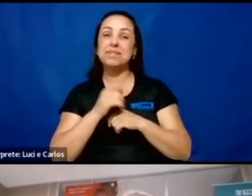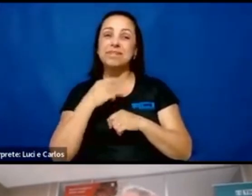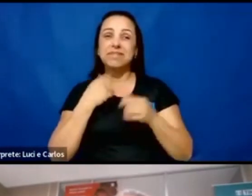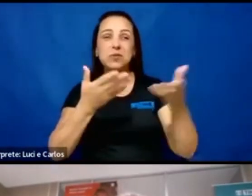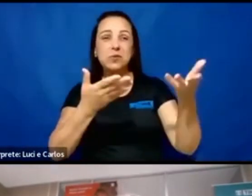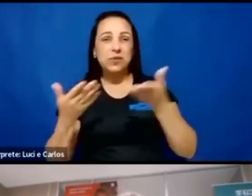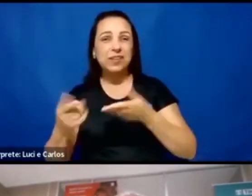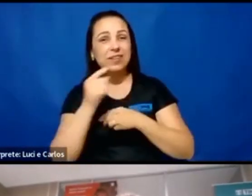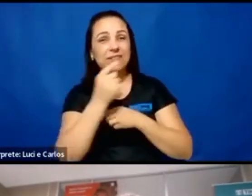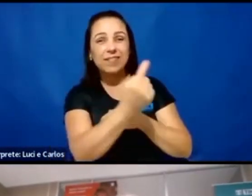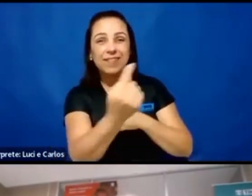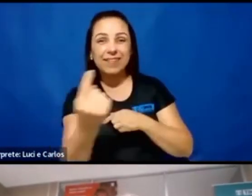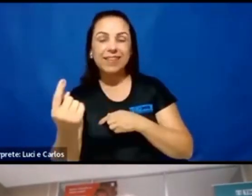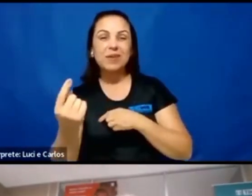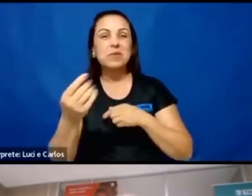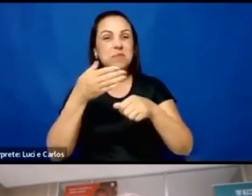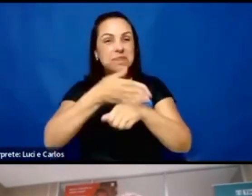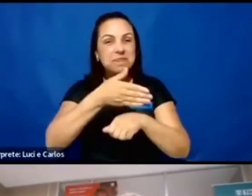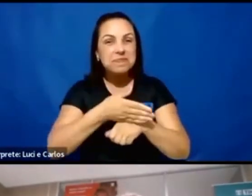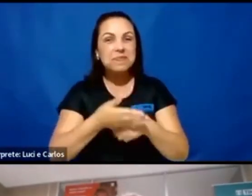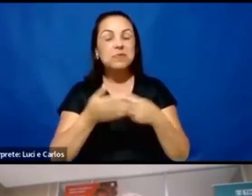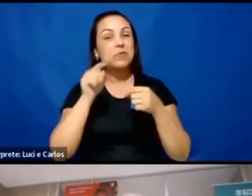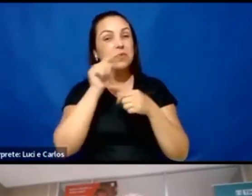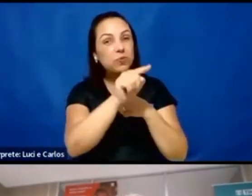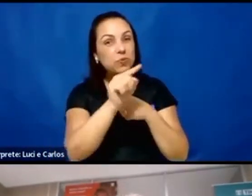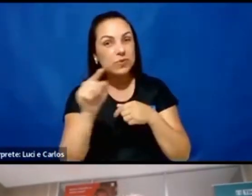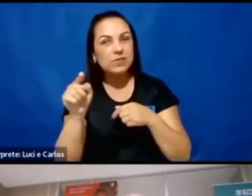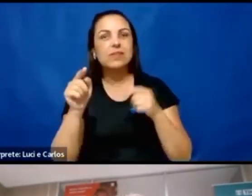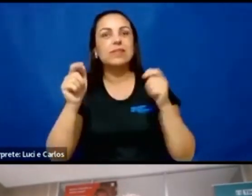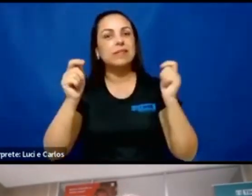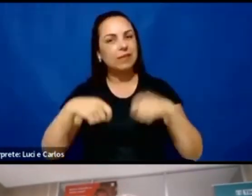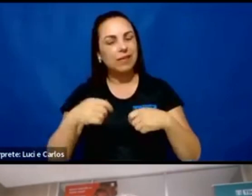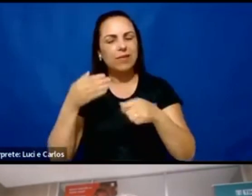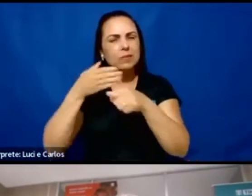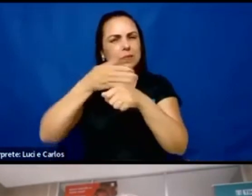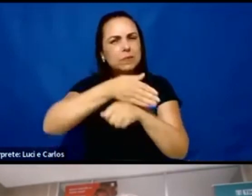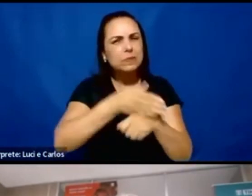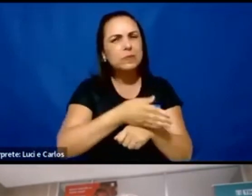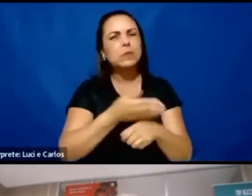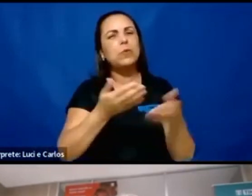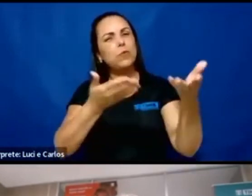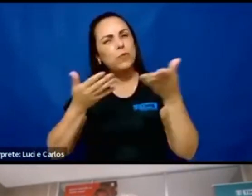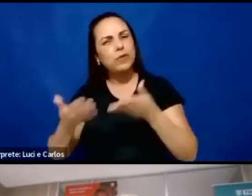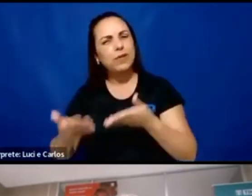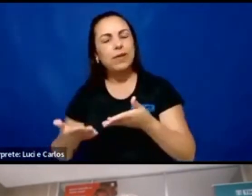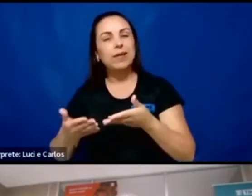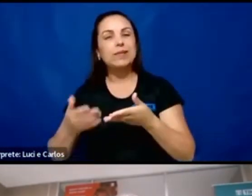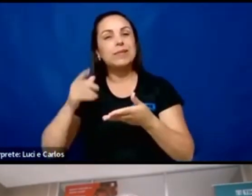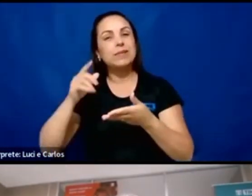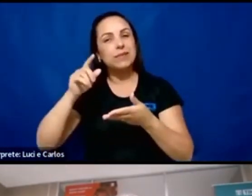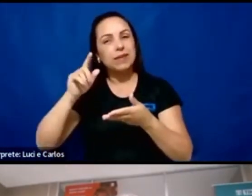como convidado para dizer o seguinte: nós sabemos que você está aqui nessa noite como convidado